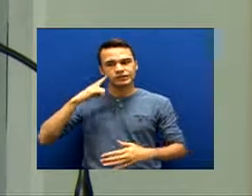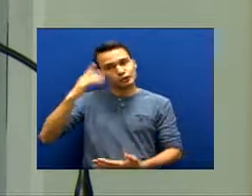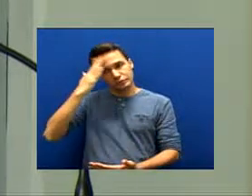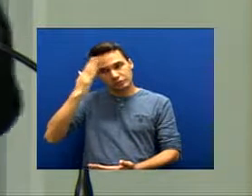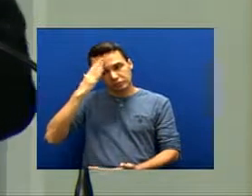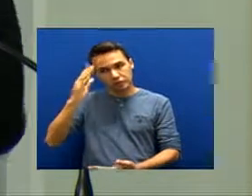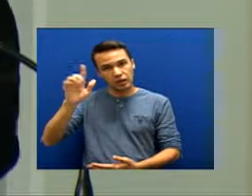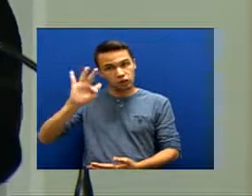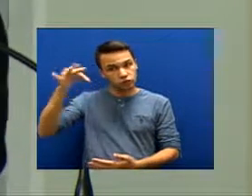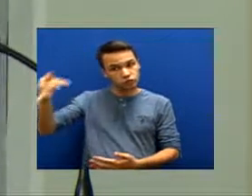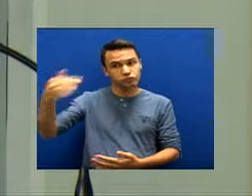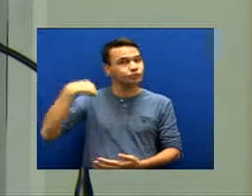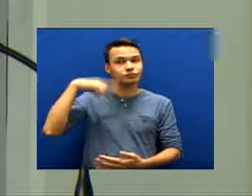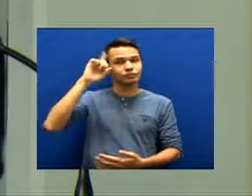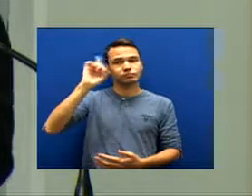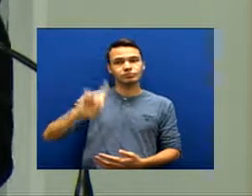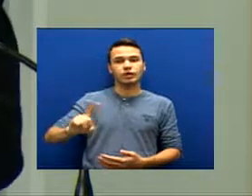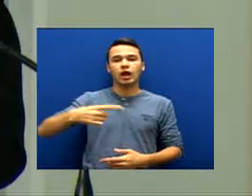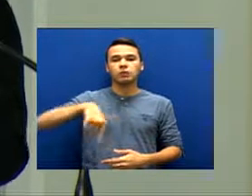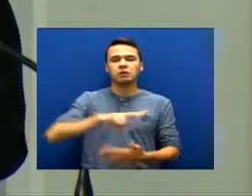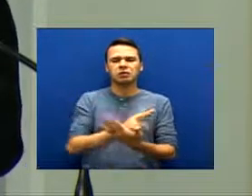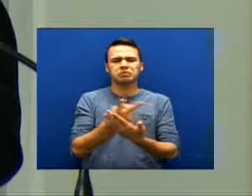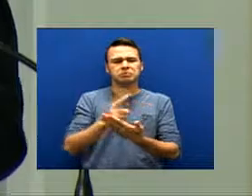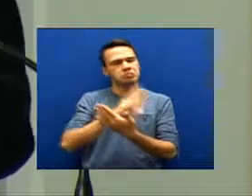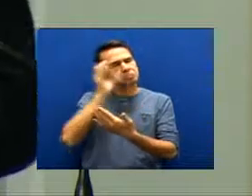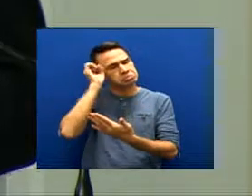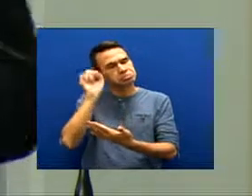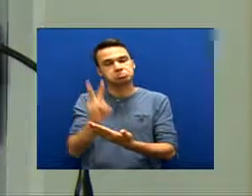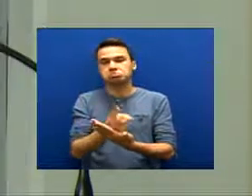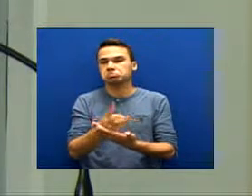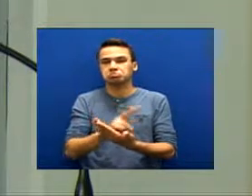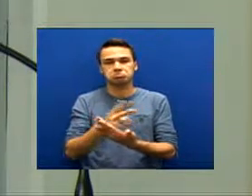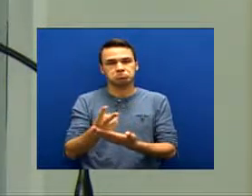pânico, não se desesperem, não se destruam.